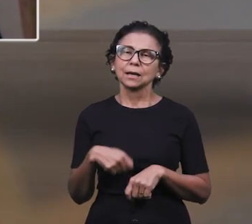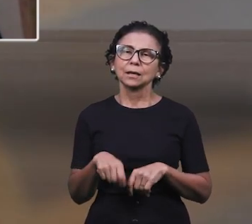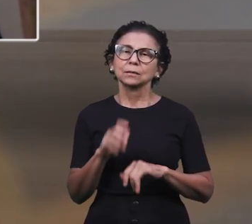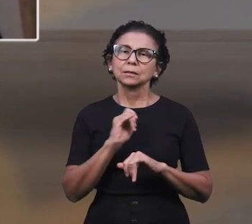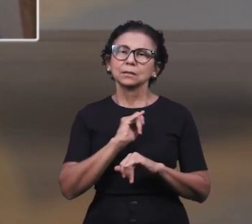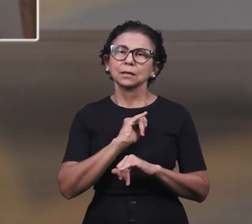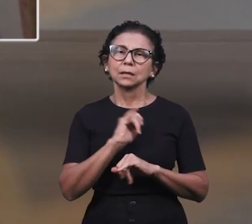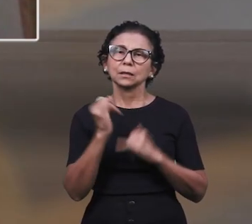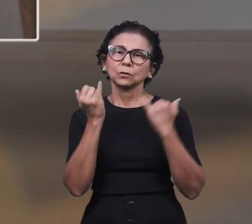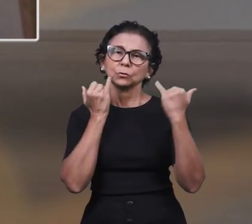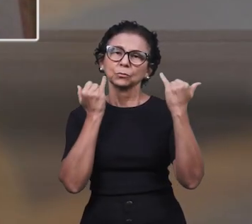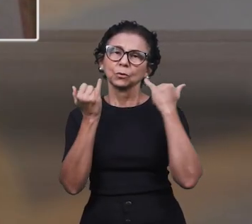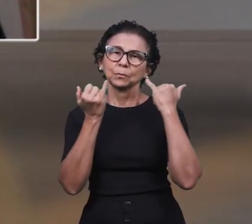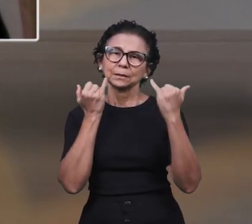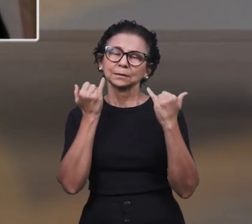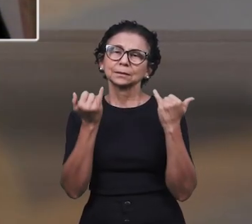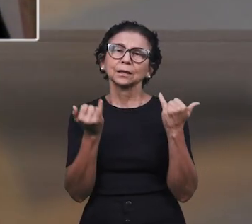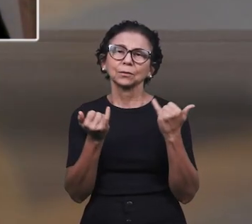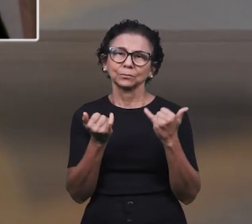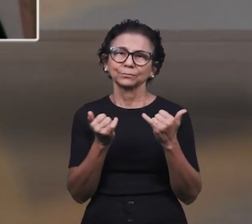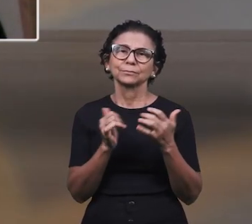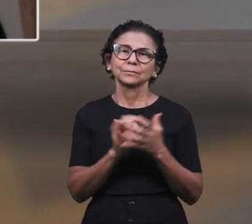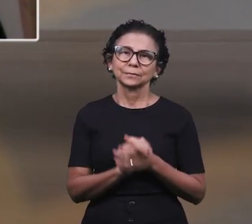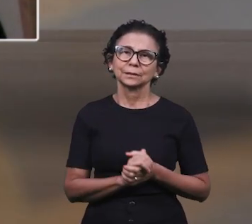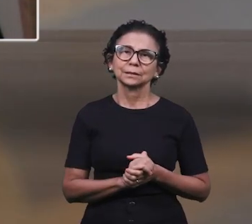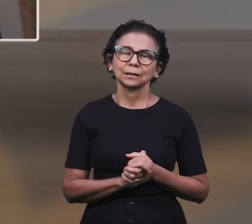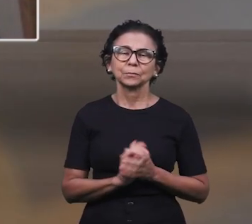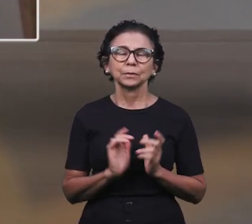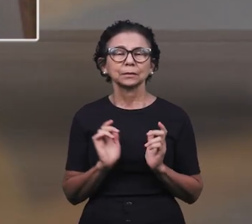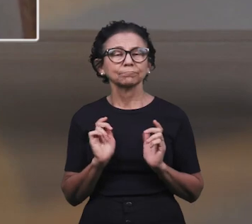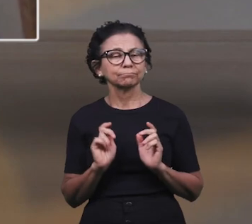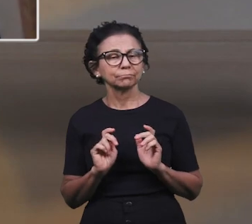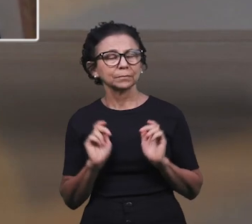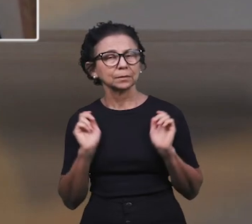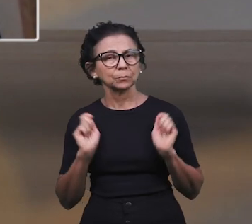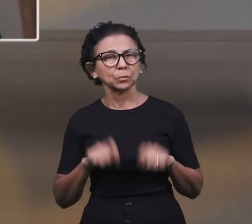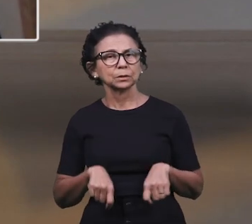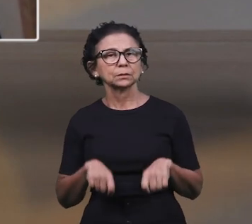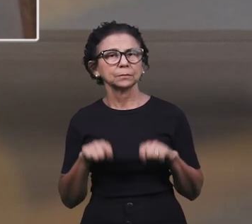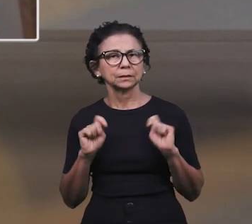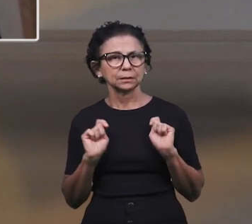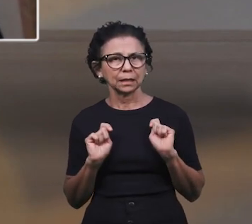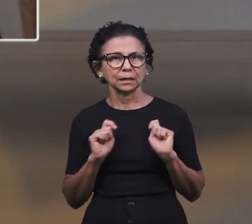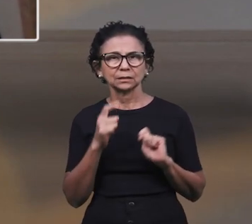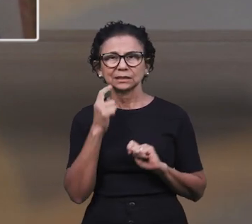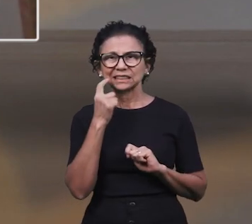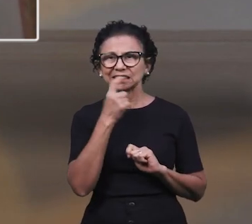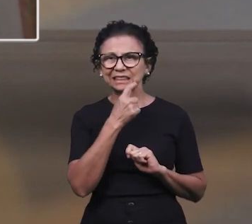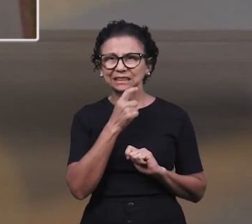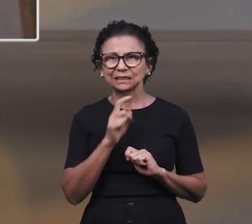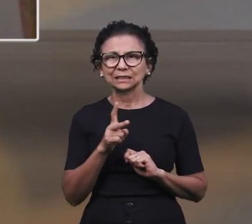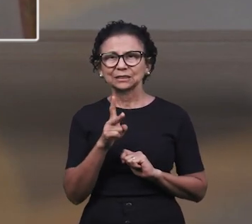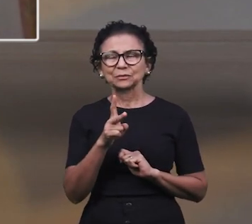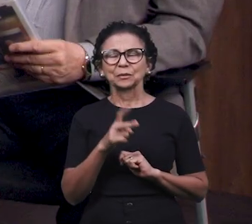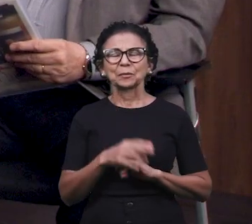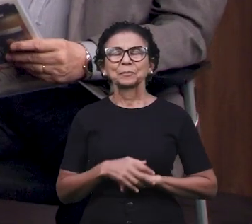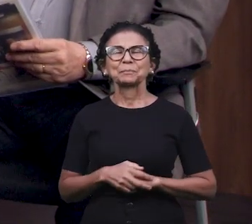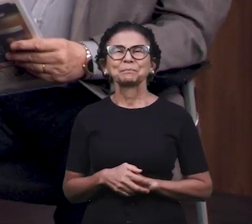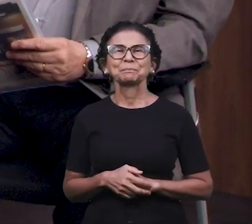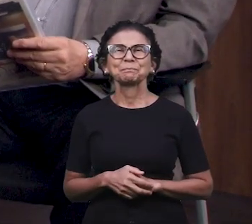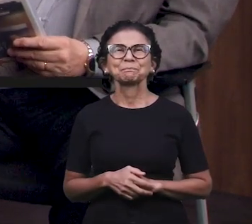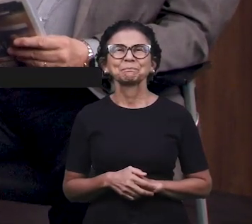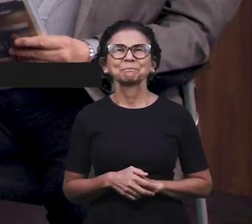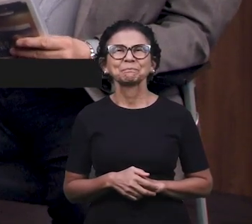de informação para que elas mesmas saibam que elas têm condição de manter saúde de todos os seus dentes durante toda a vida. Que